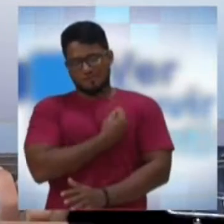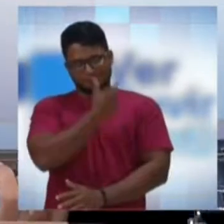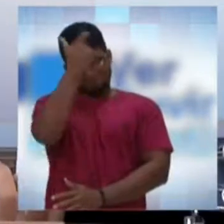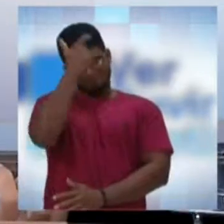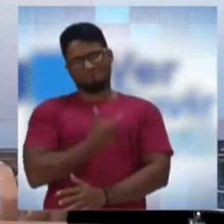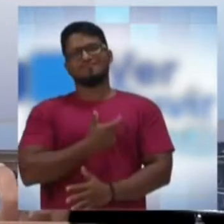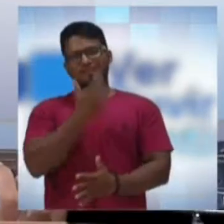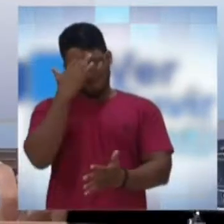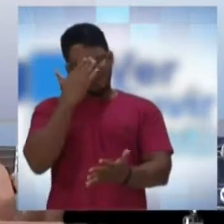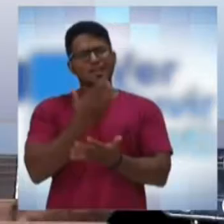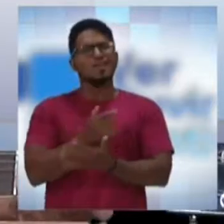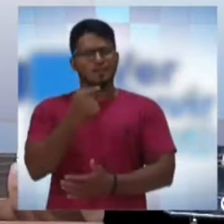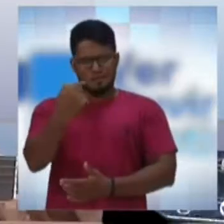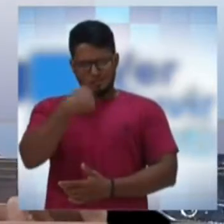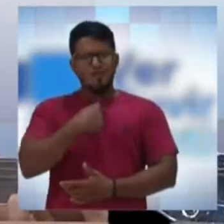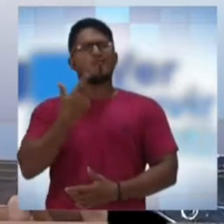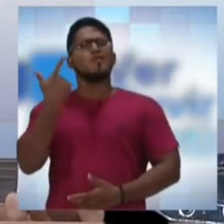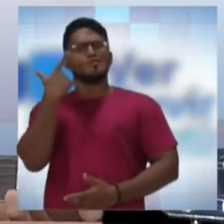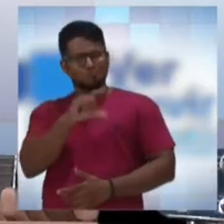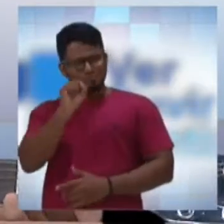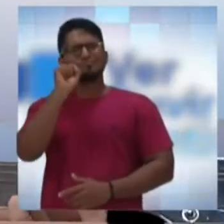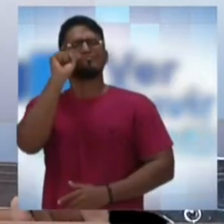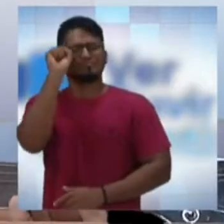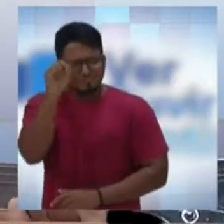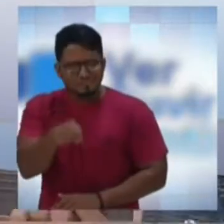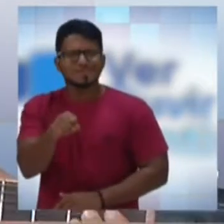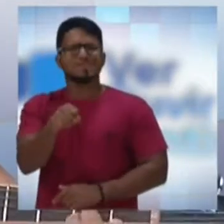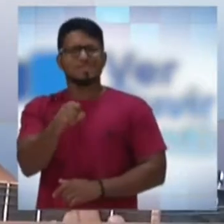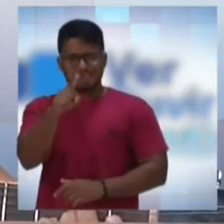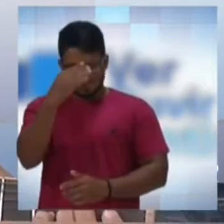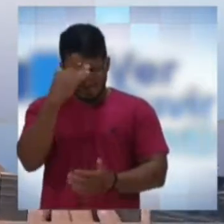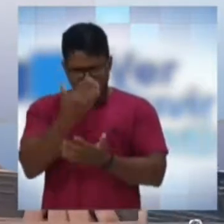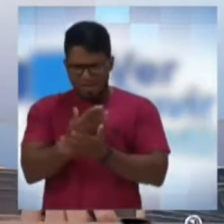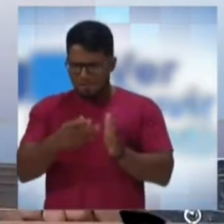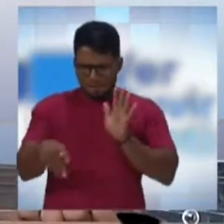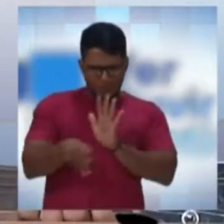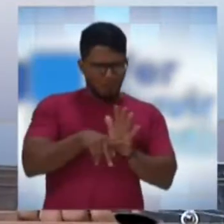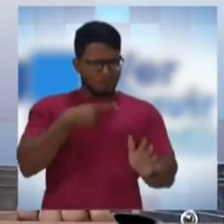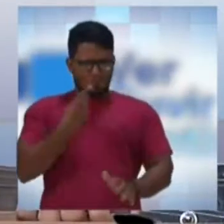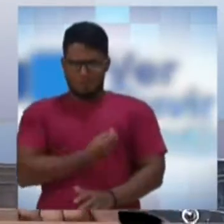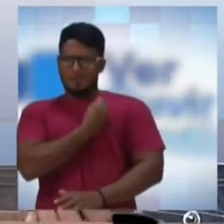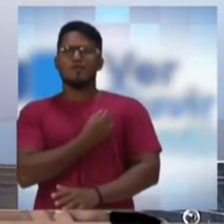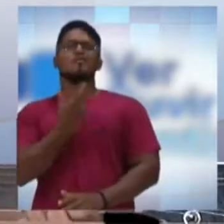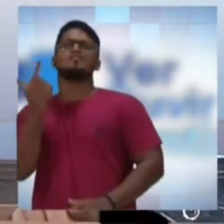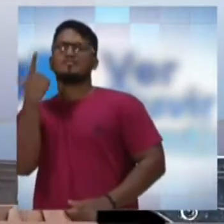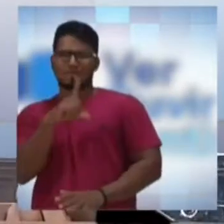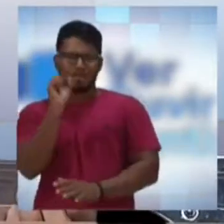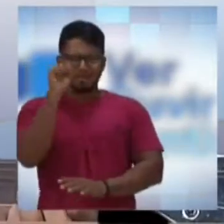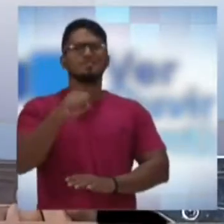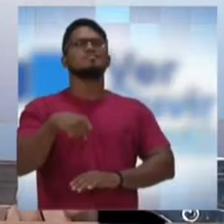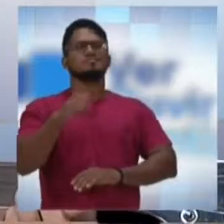confia em si mesmo. Quem acredita sempre alcança.